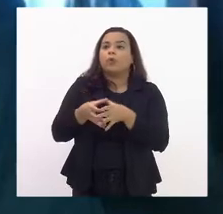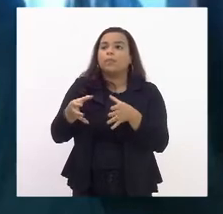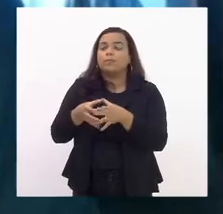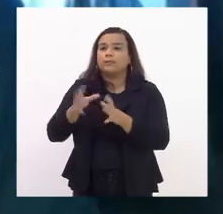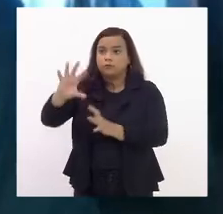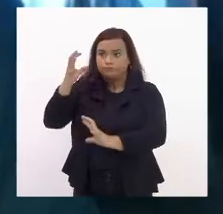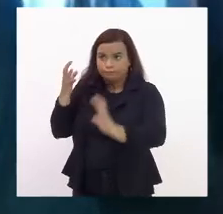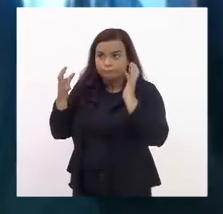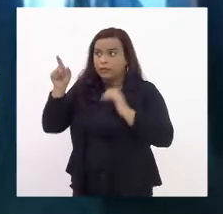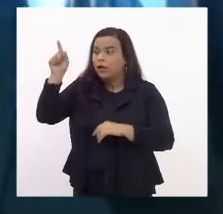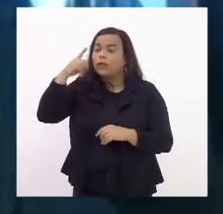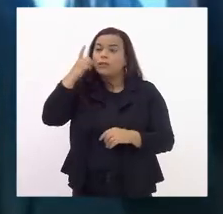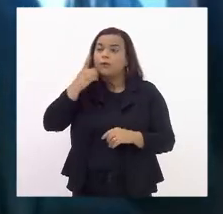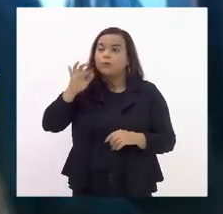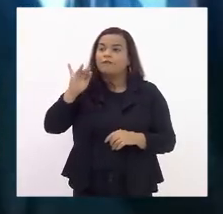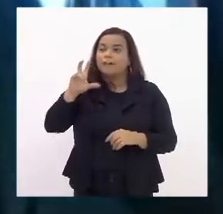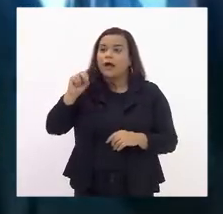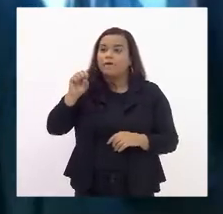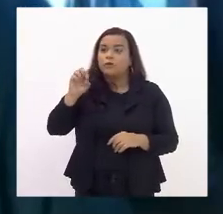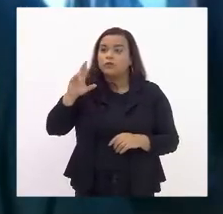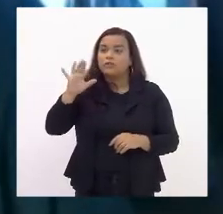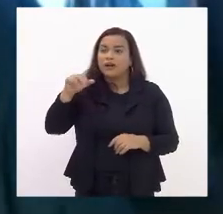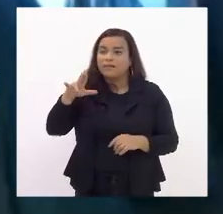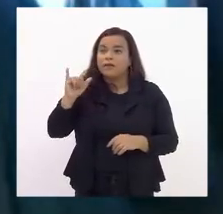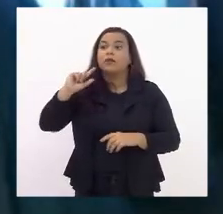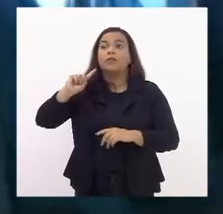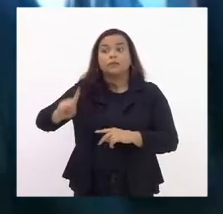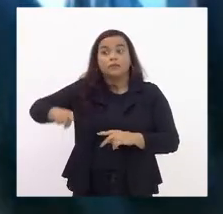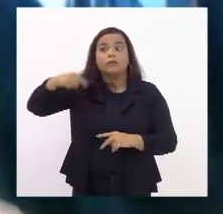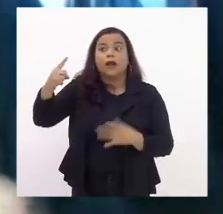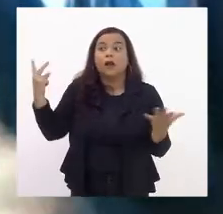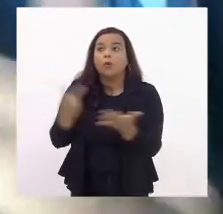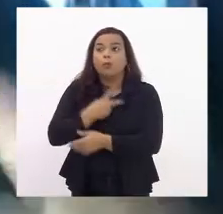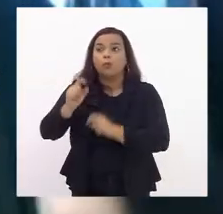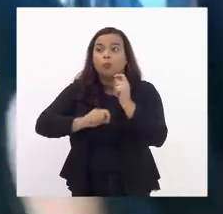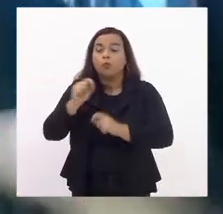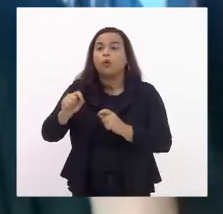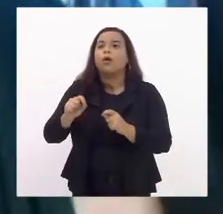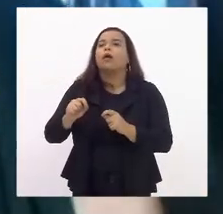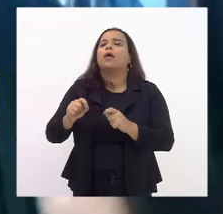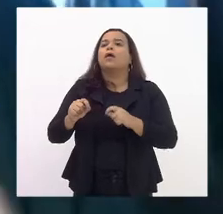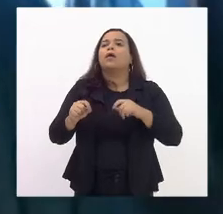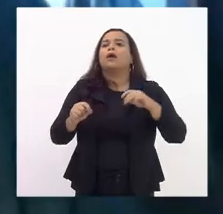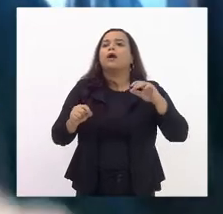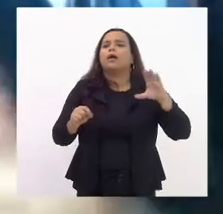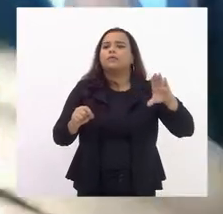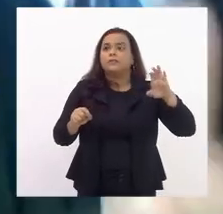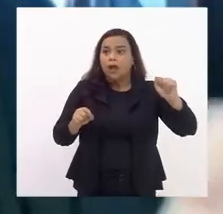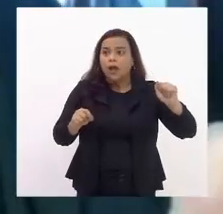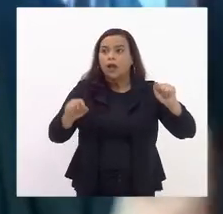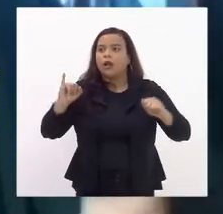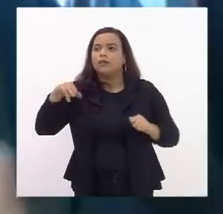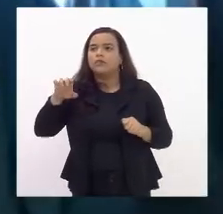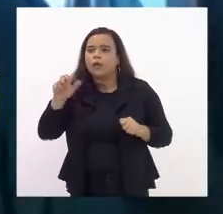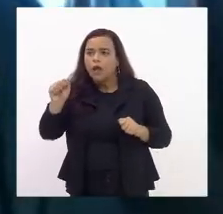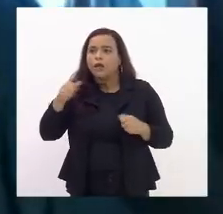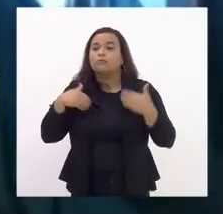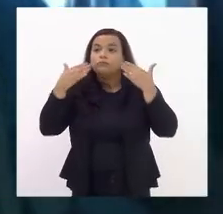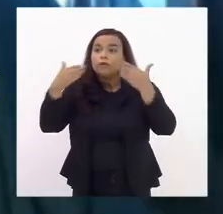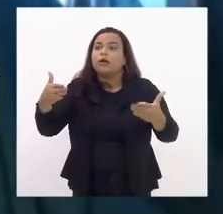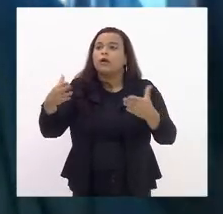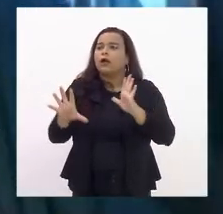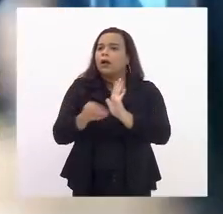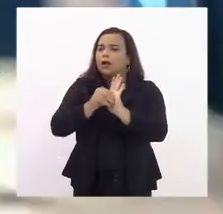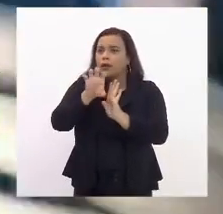Flávio Serafini, e depois desse substitutivo, a CEA e o INEA apresentaram novas emendas que